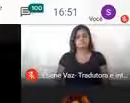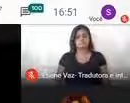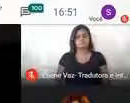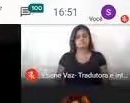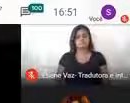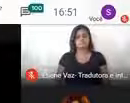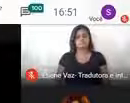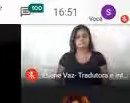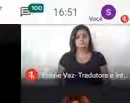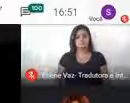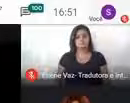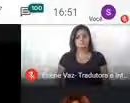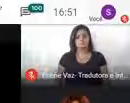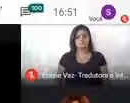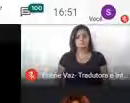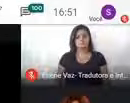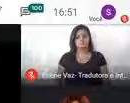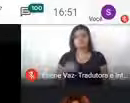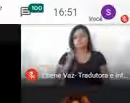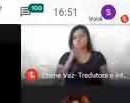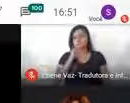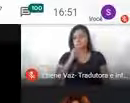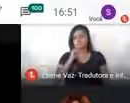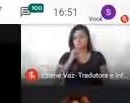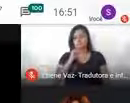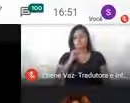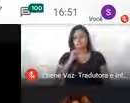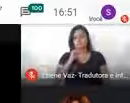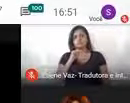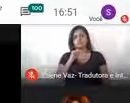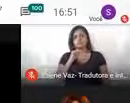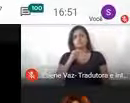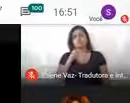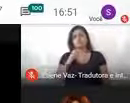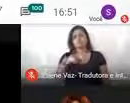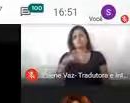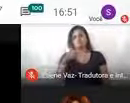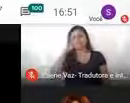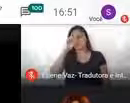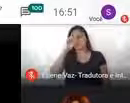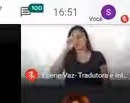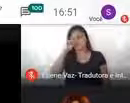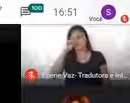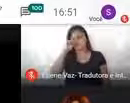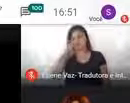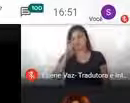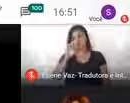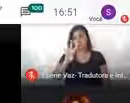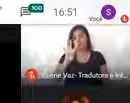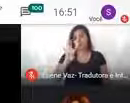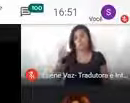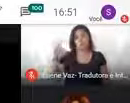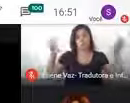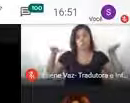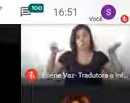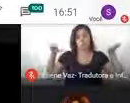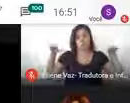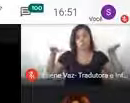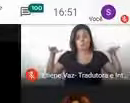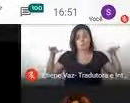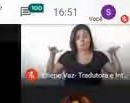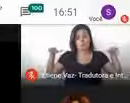helicóptero, para definir, né, esse insetinho aí de quatro asas transparentes que bate a parte traseira na